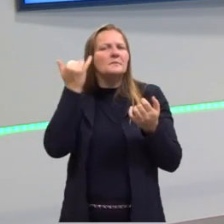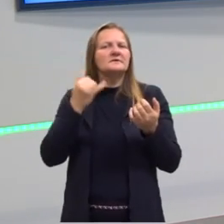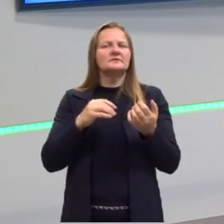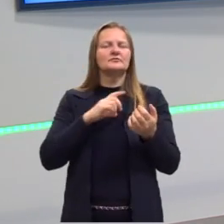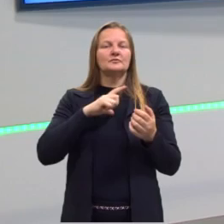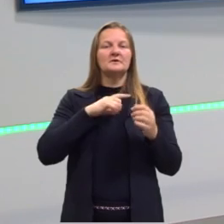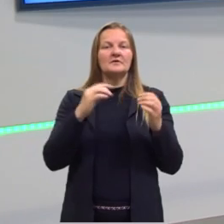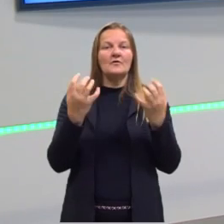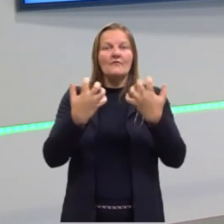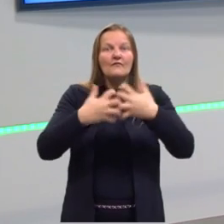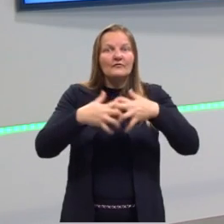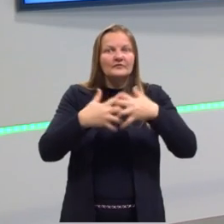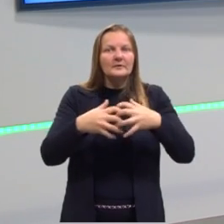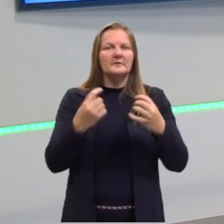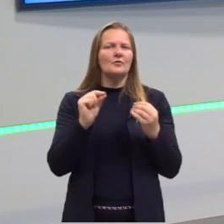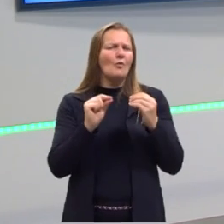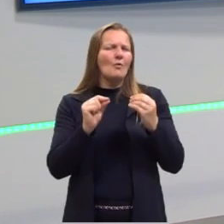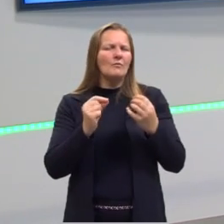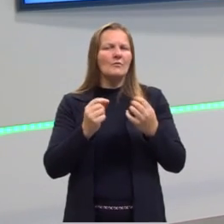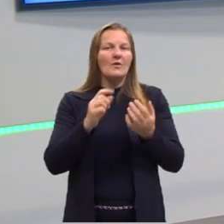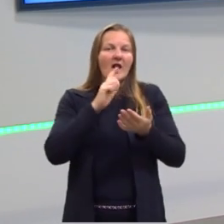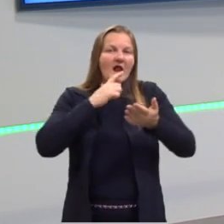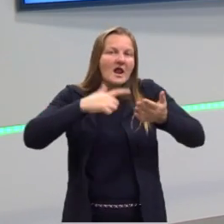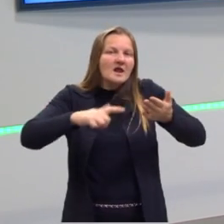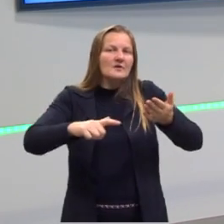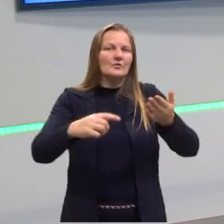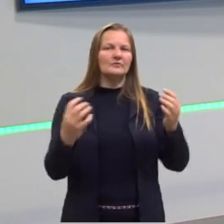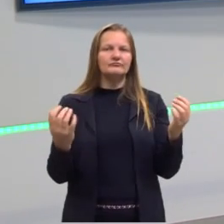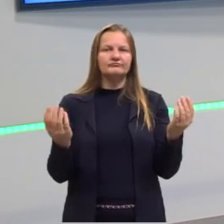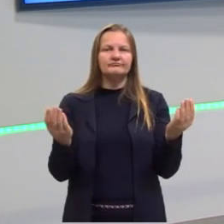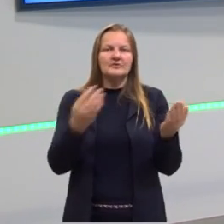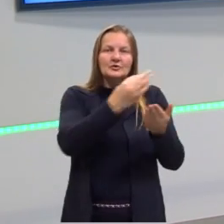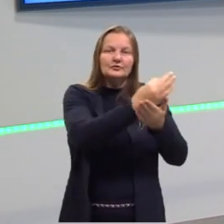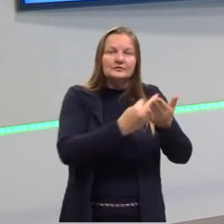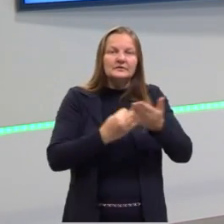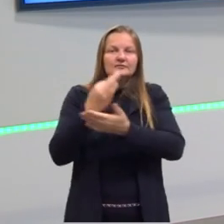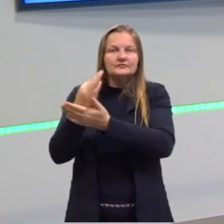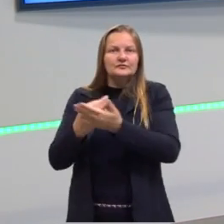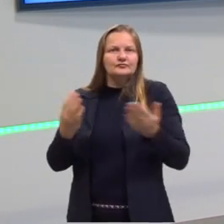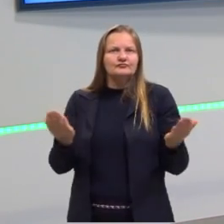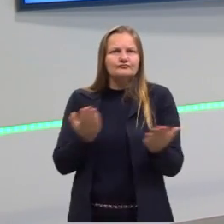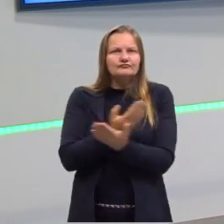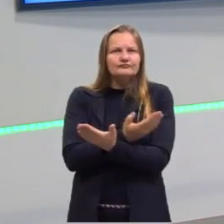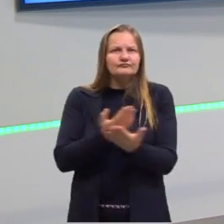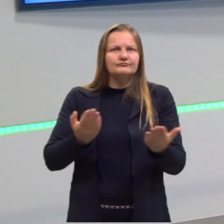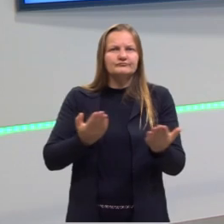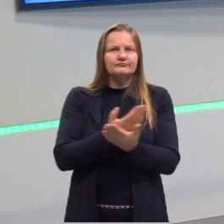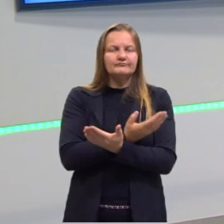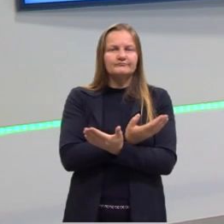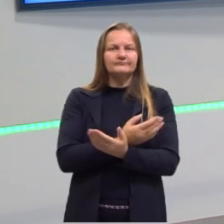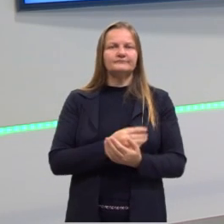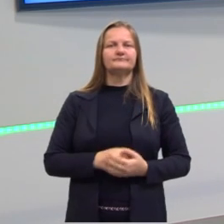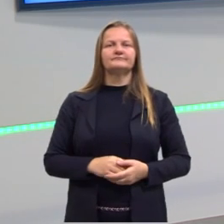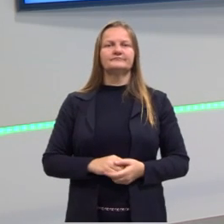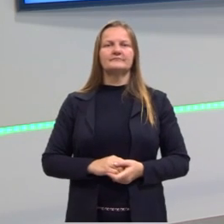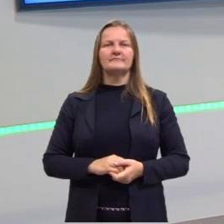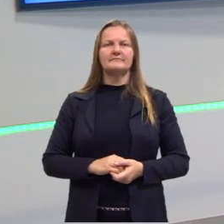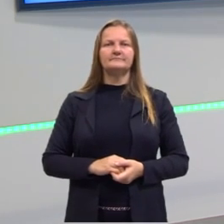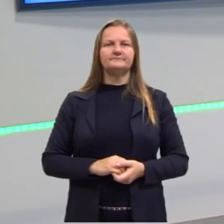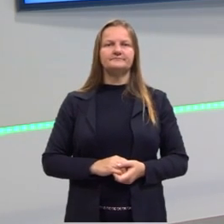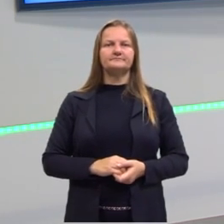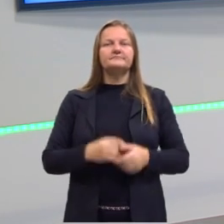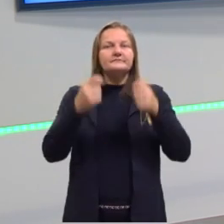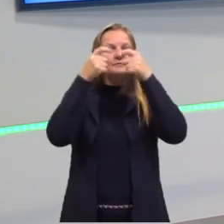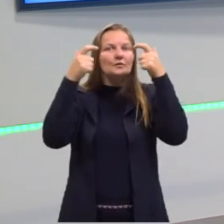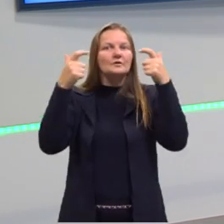conhecimentos de funcionamento da língua para contexto seja de fato coerente a gente precisa ir dessas duas unidades